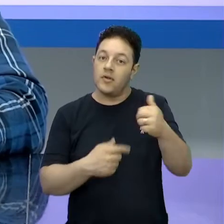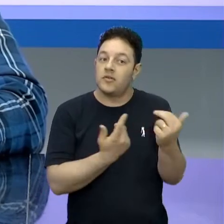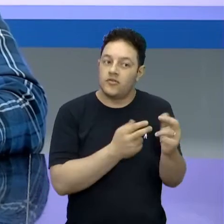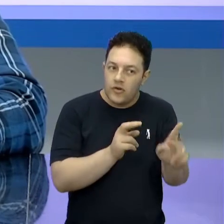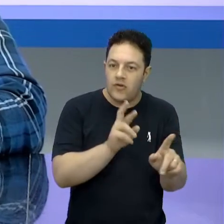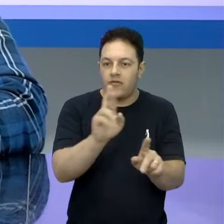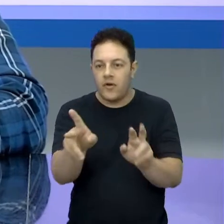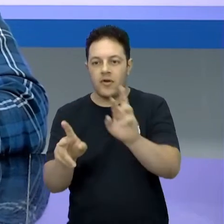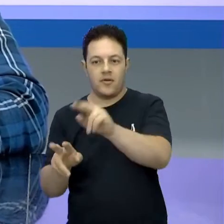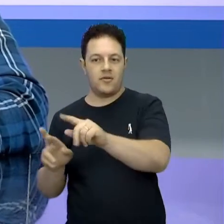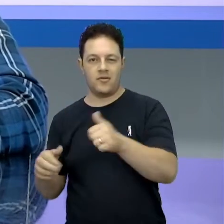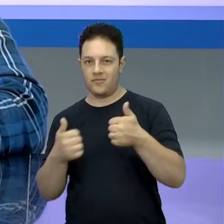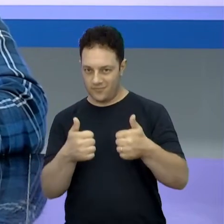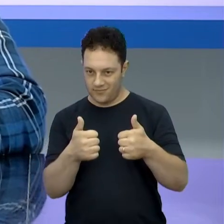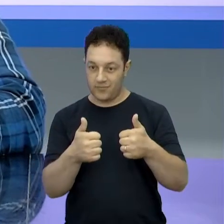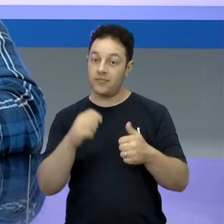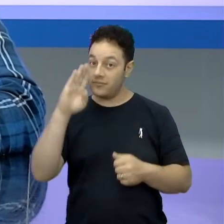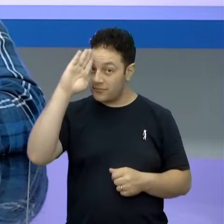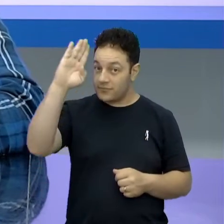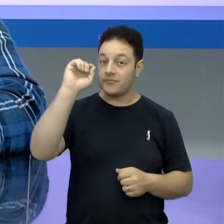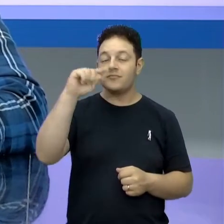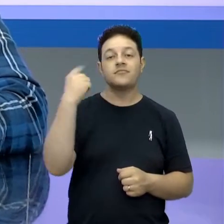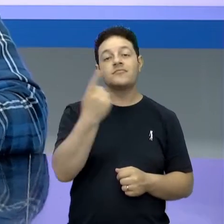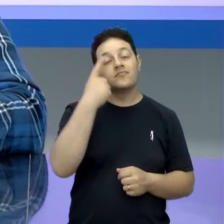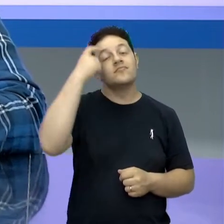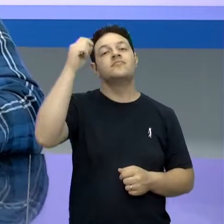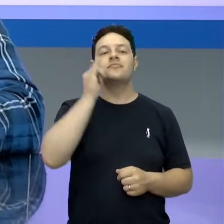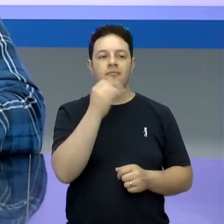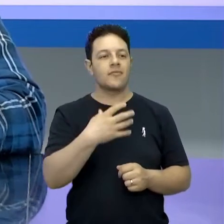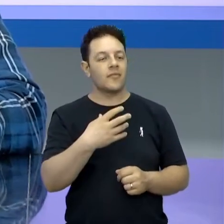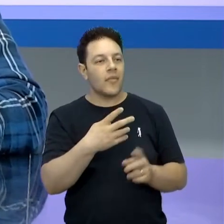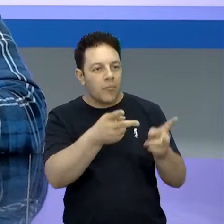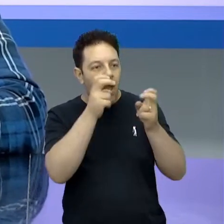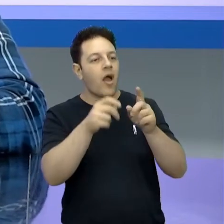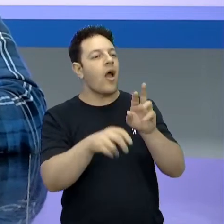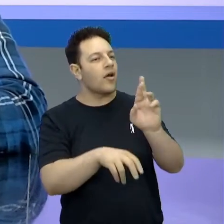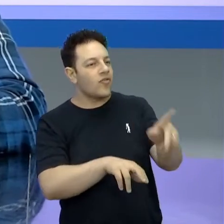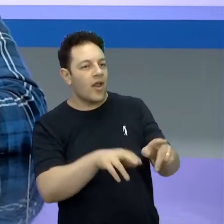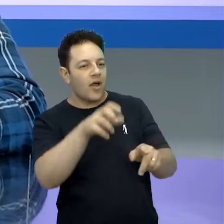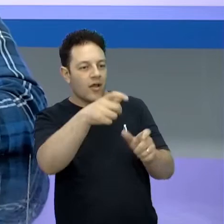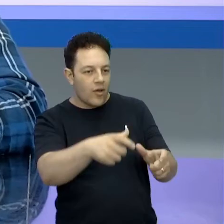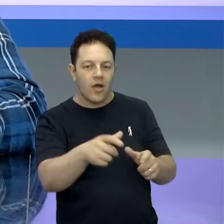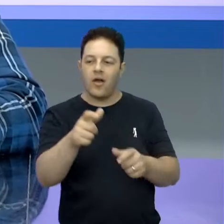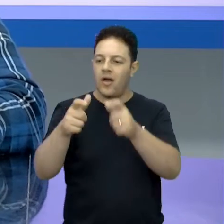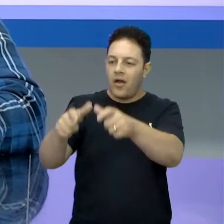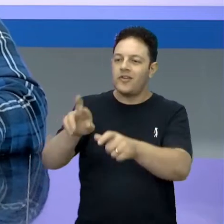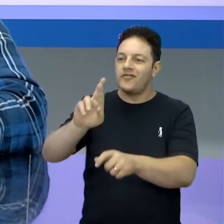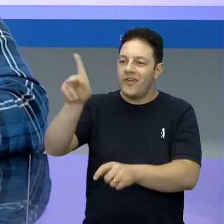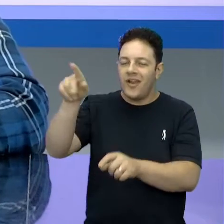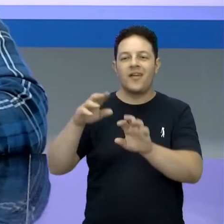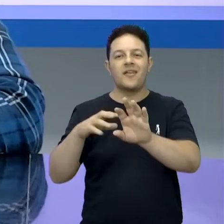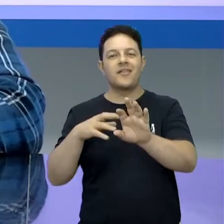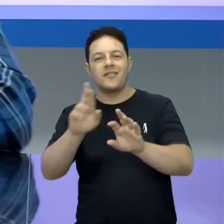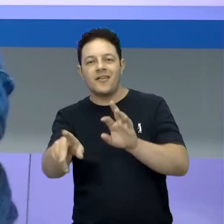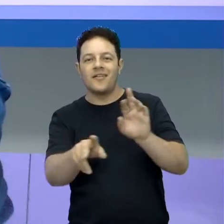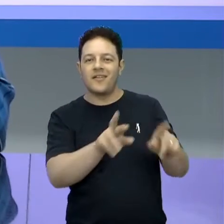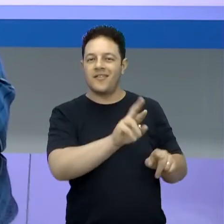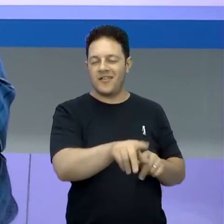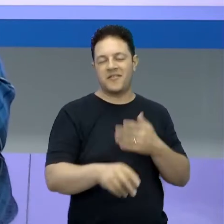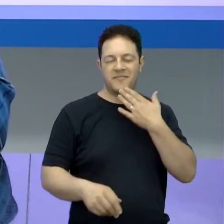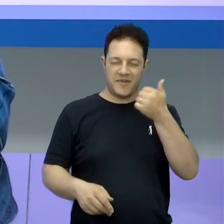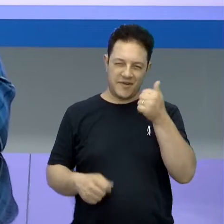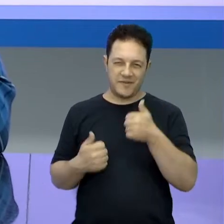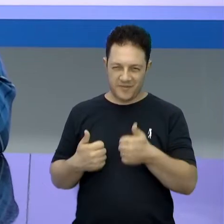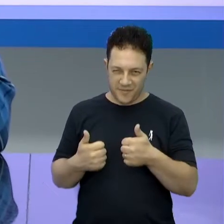diferentes mesmo, tá? Então, a ideia é mostrar a diversidade dos espaços de vivência de cada grupo aí na